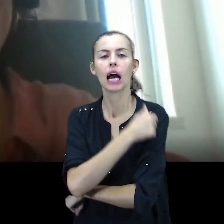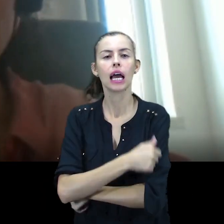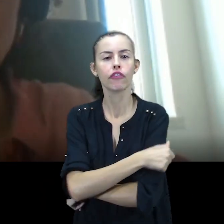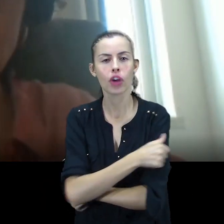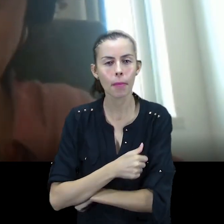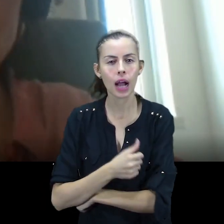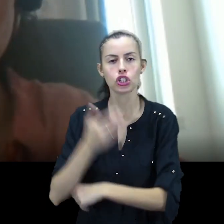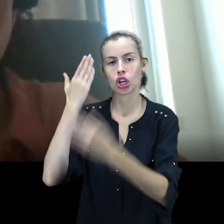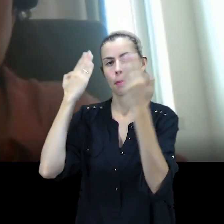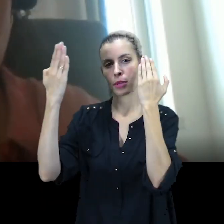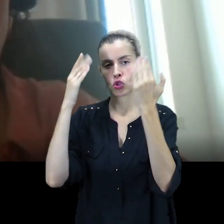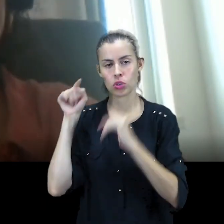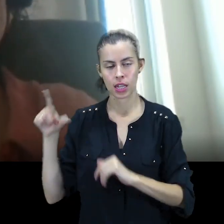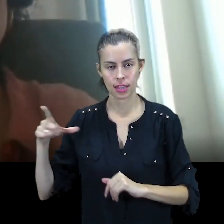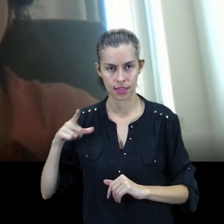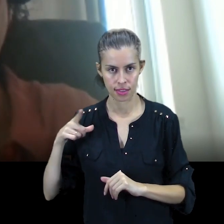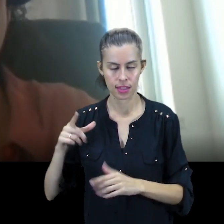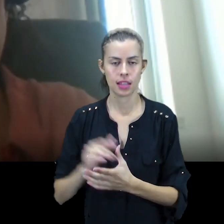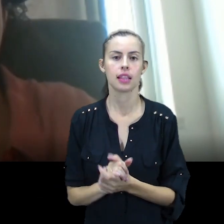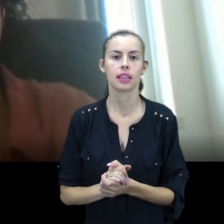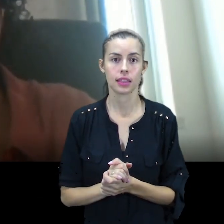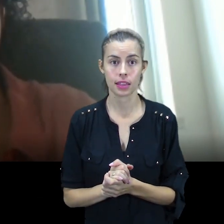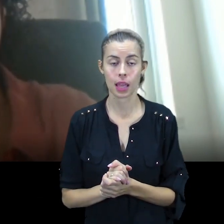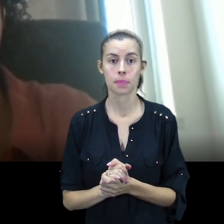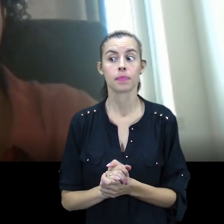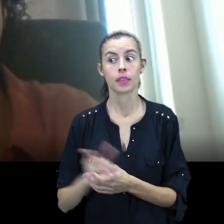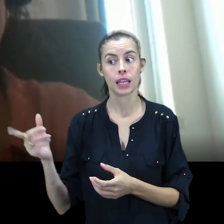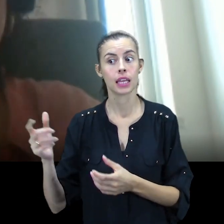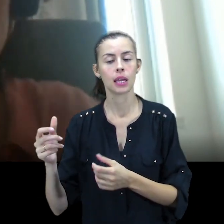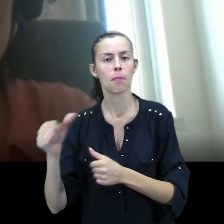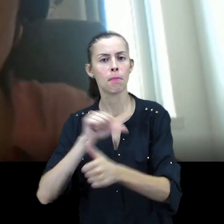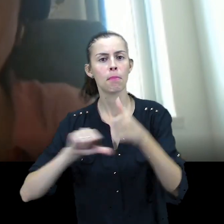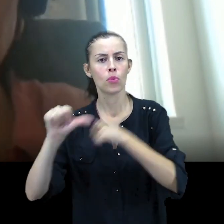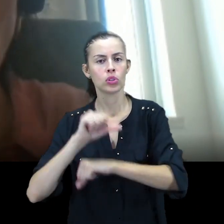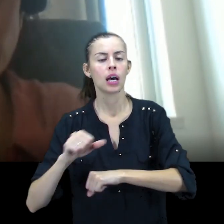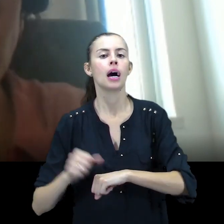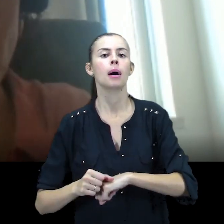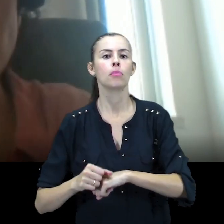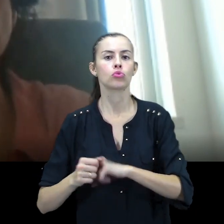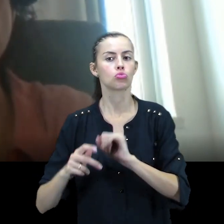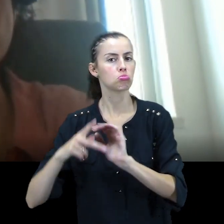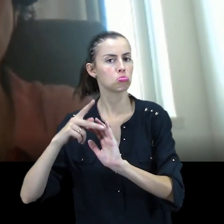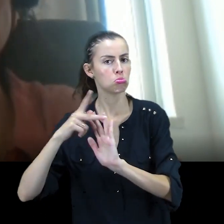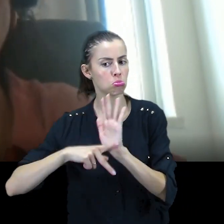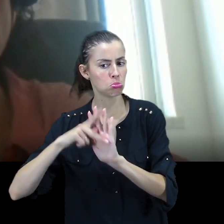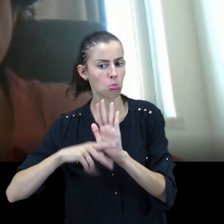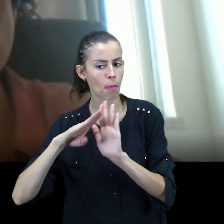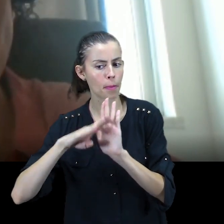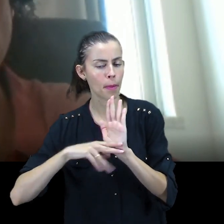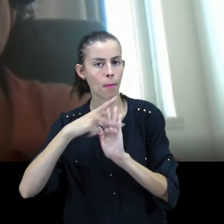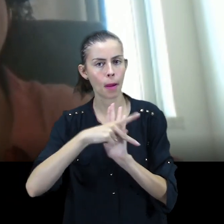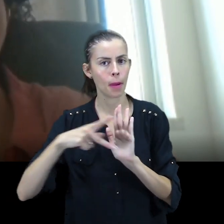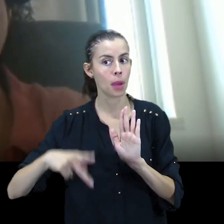que faz o debate transversal da formação para a cidadania, que apresenta boas propostas de extensão dentro